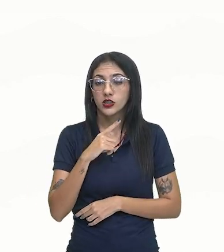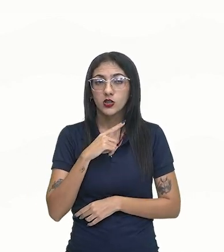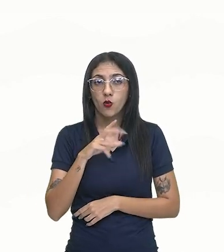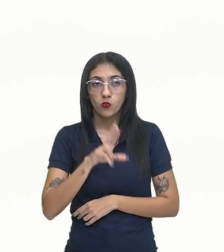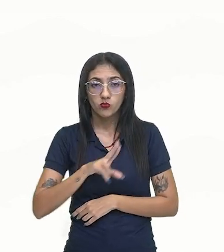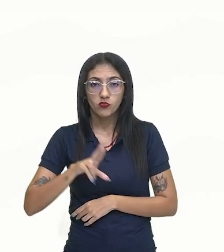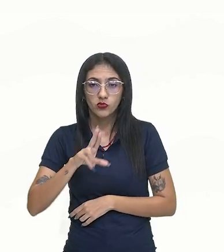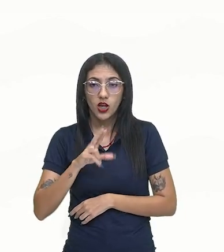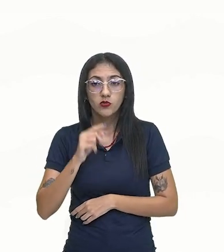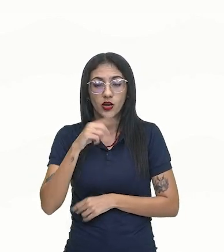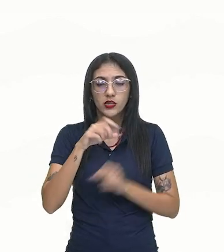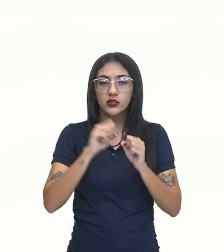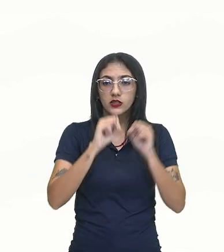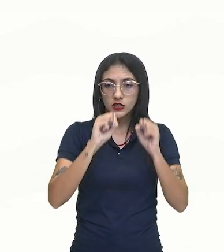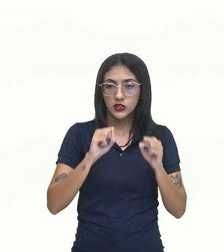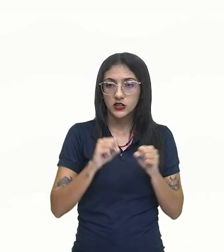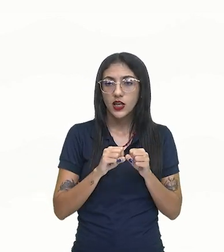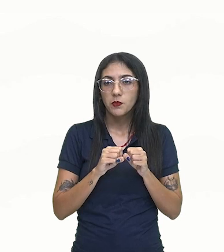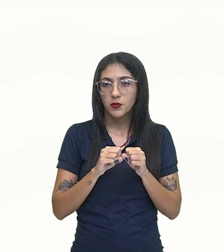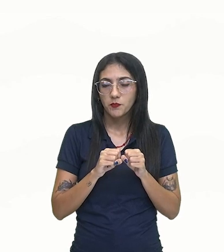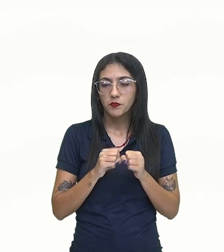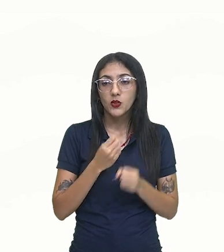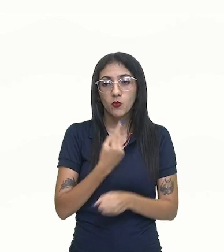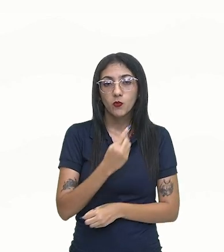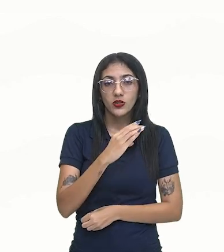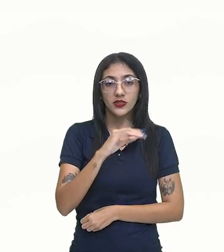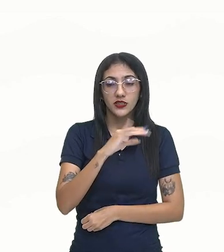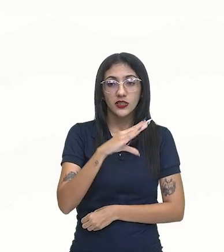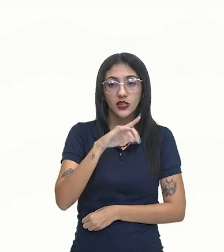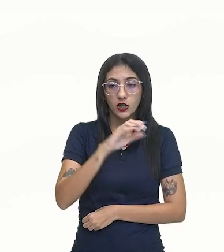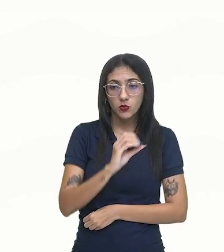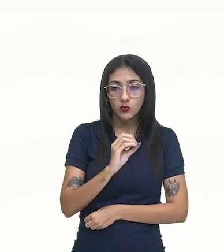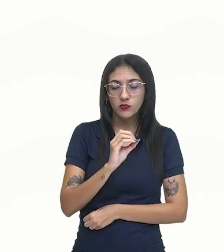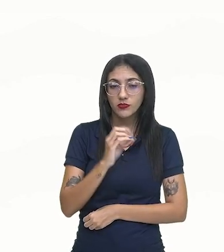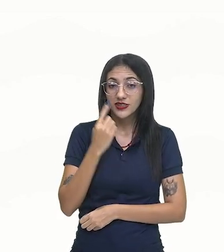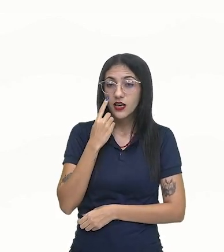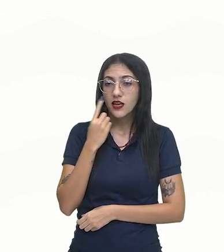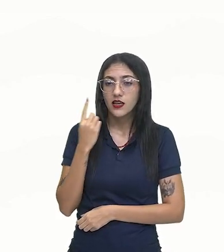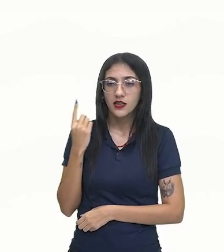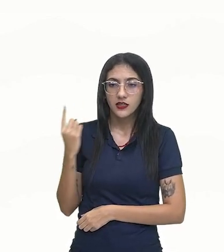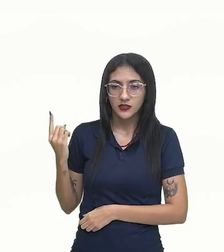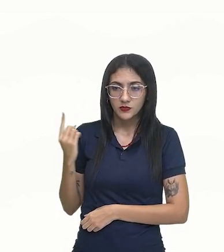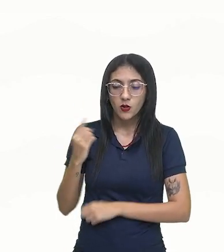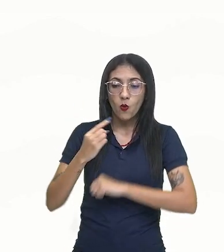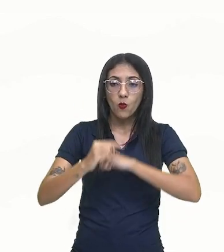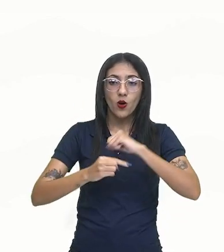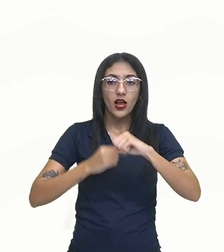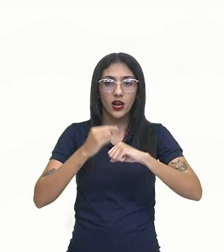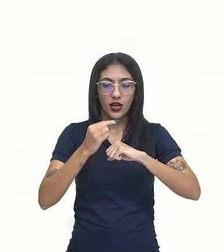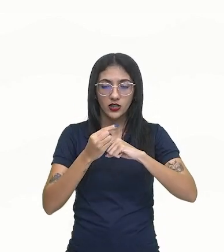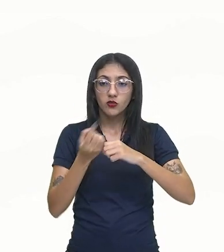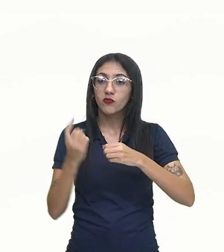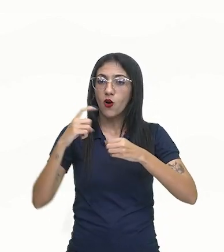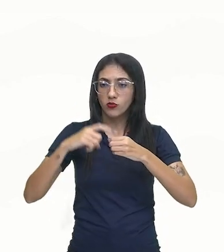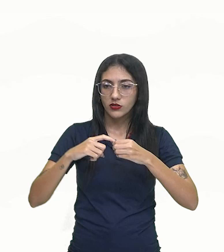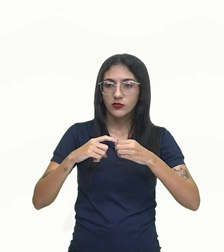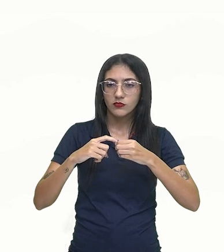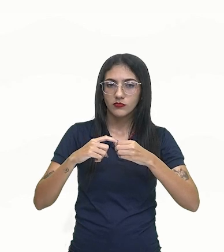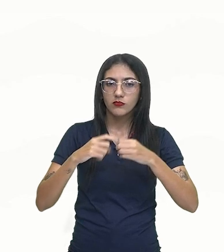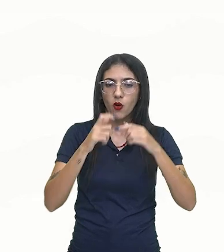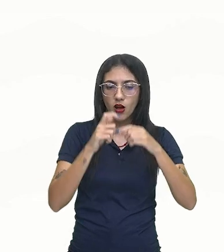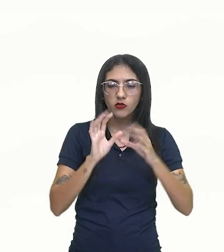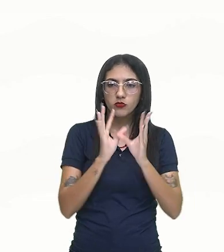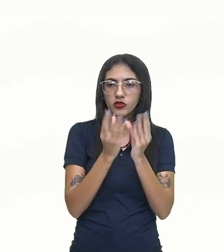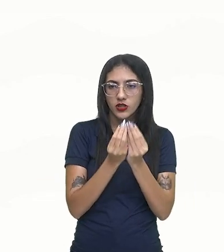fotofosforilação. Um vai ser cíclico, que é esse aqui, né, onde os elétrons estão voltando sempre para o mesmo local